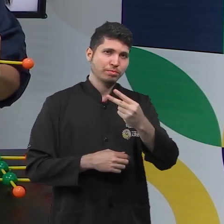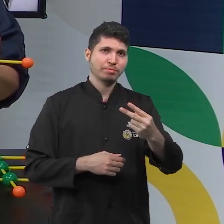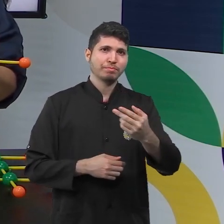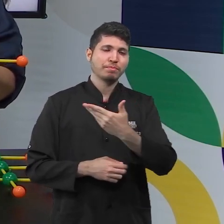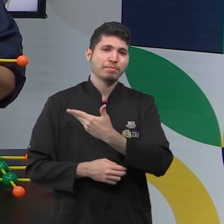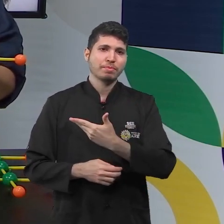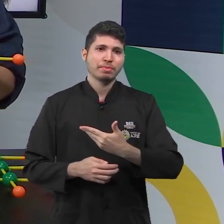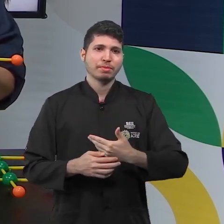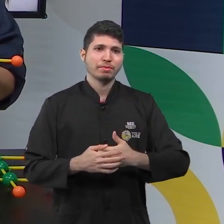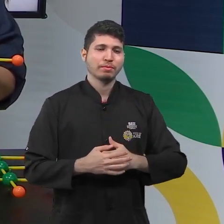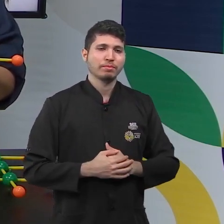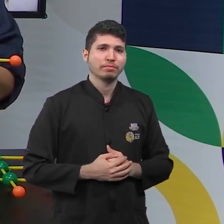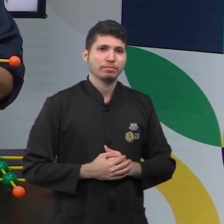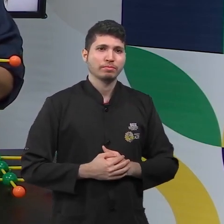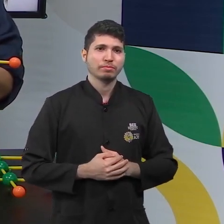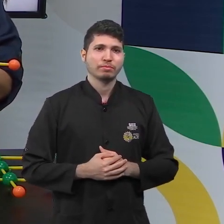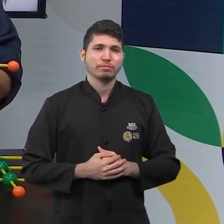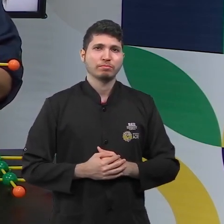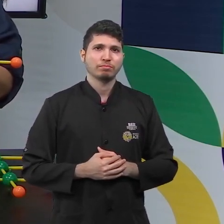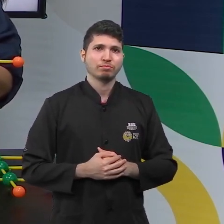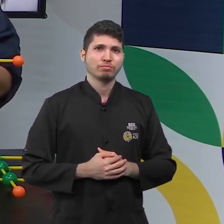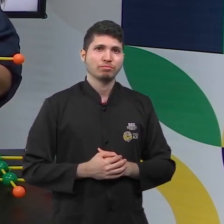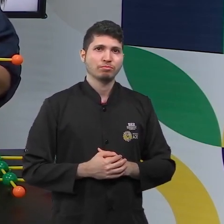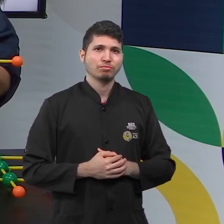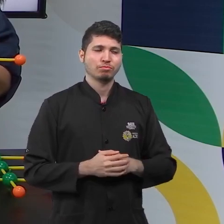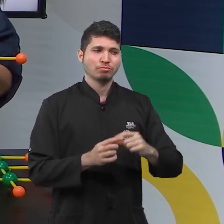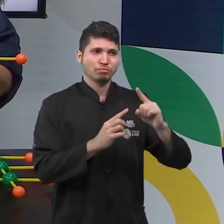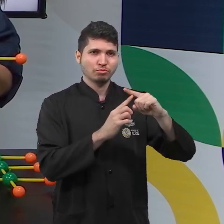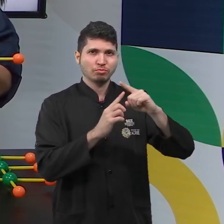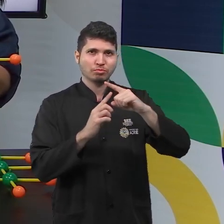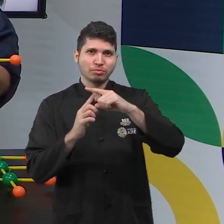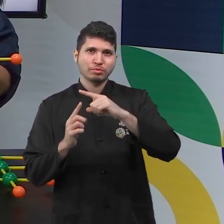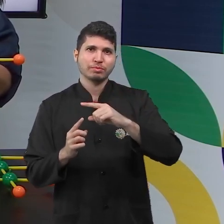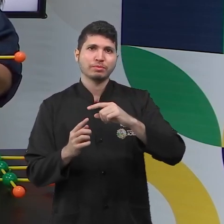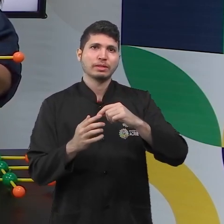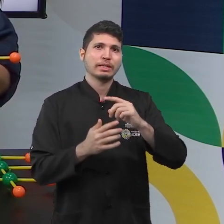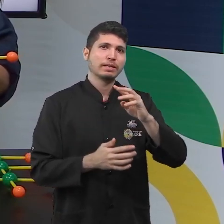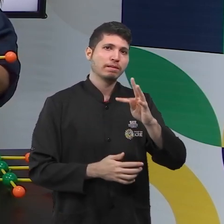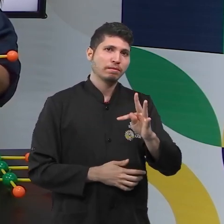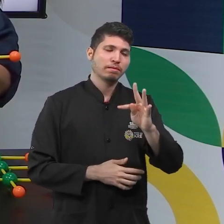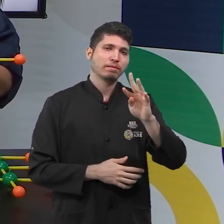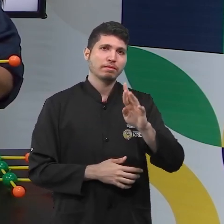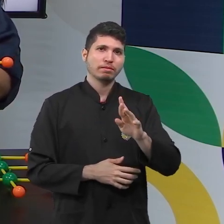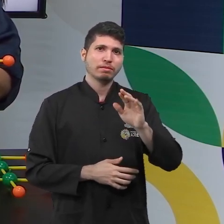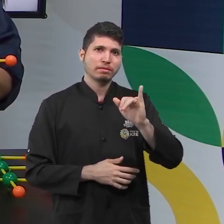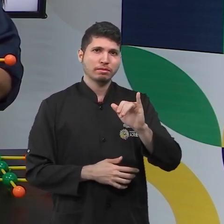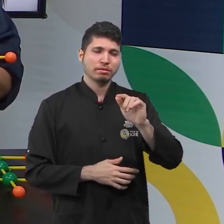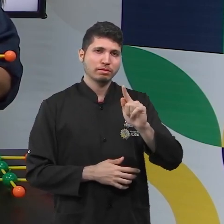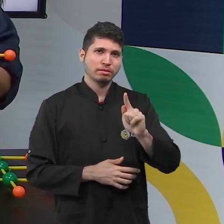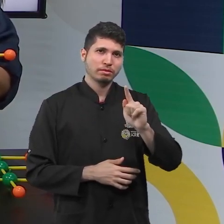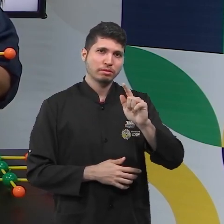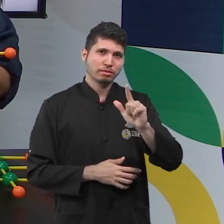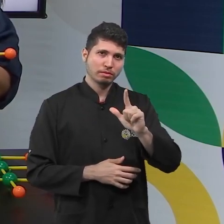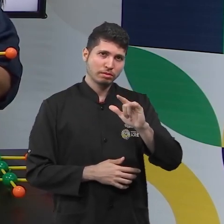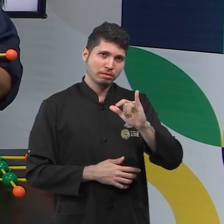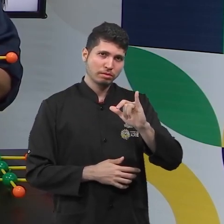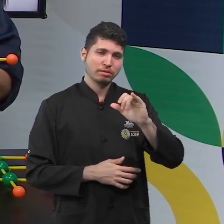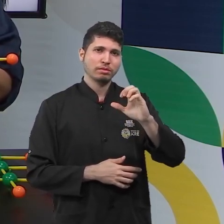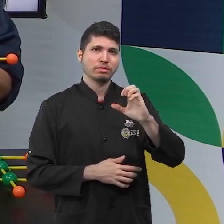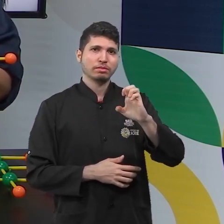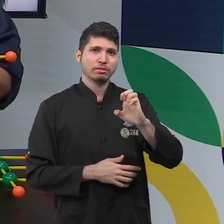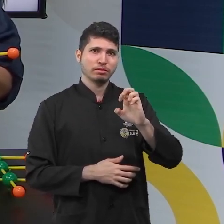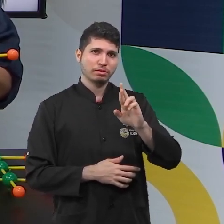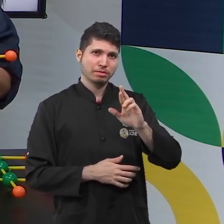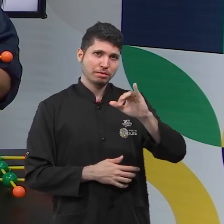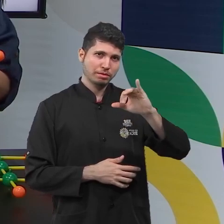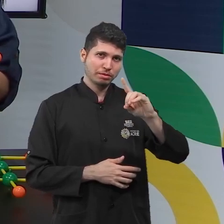radical, cada tipo de triglicerídeo vai ter um radical diferente. Então, a gente representou aqui com essa